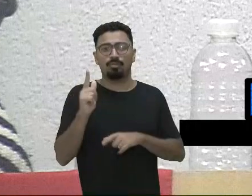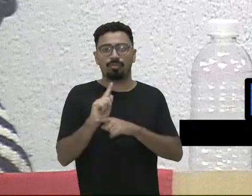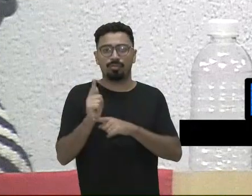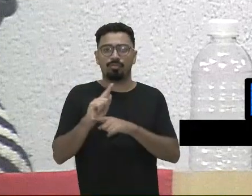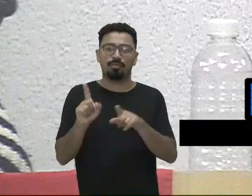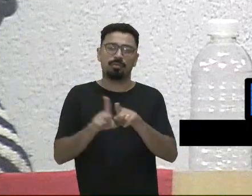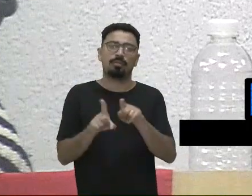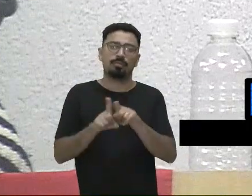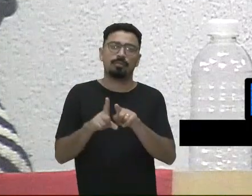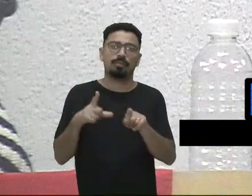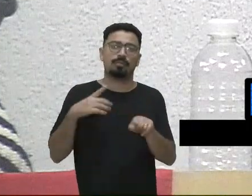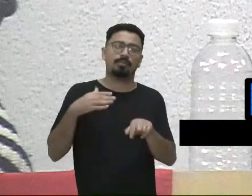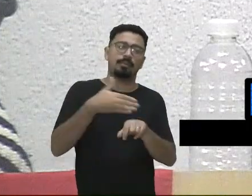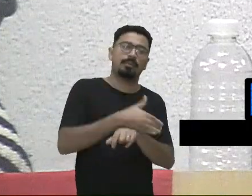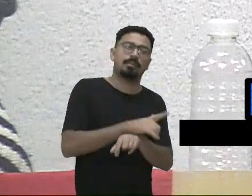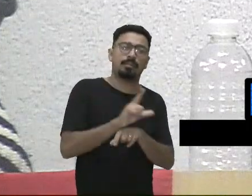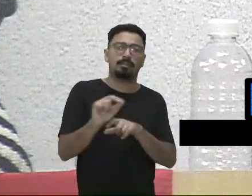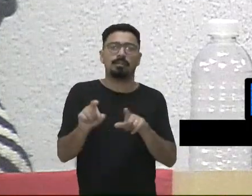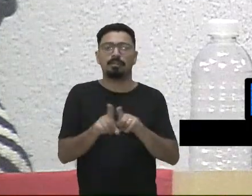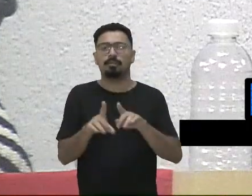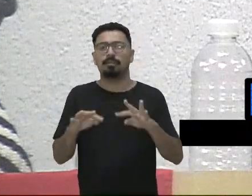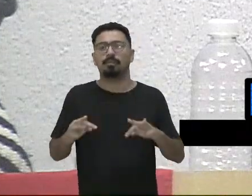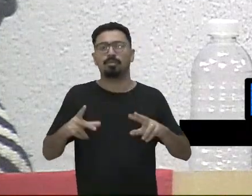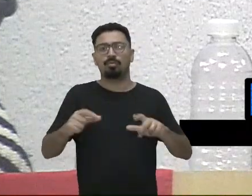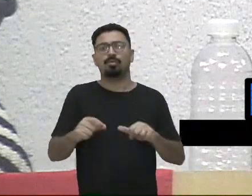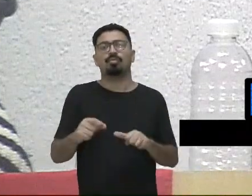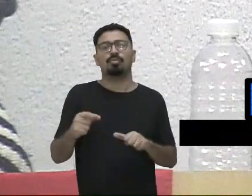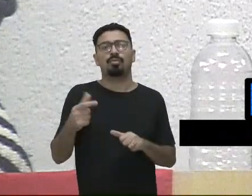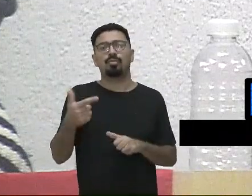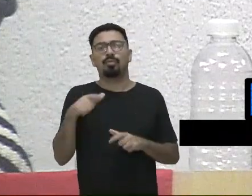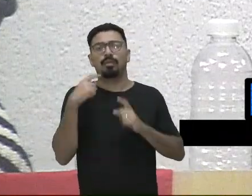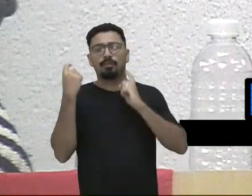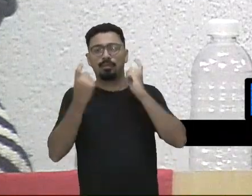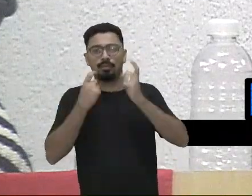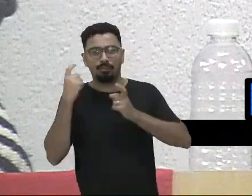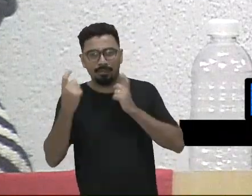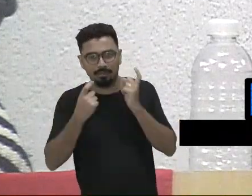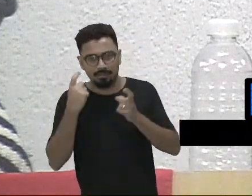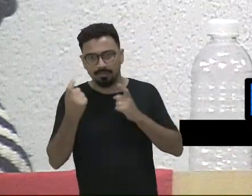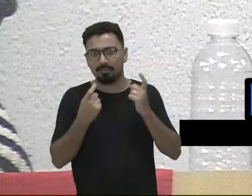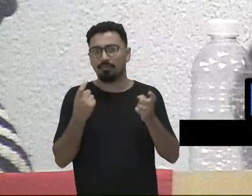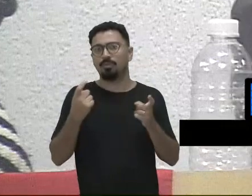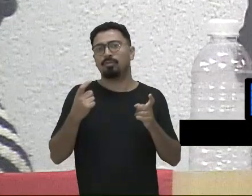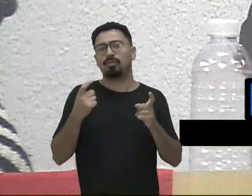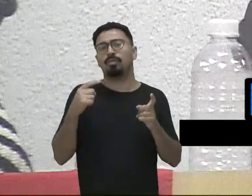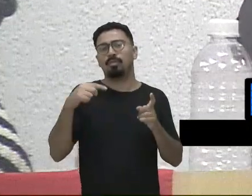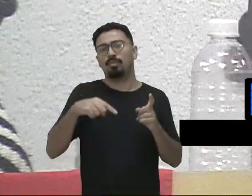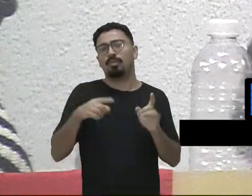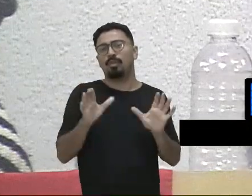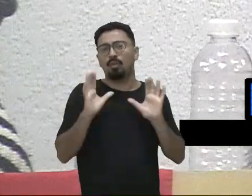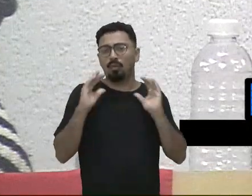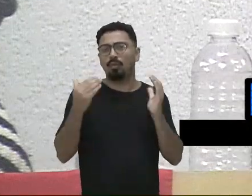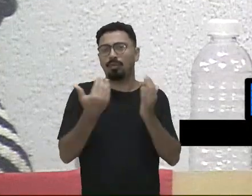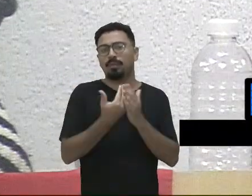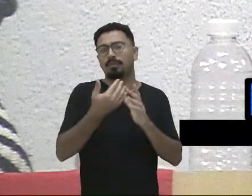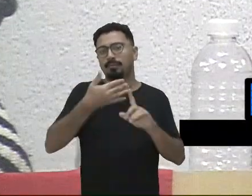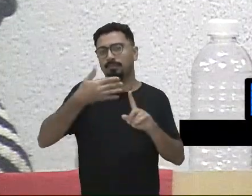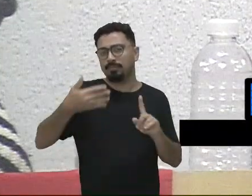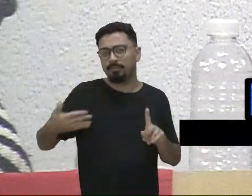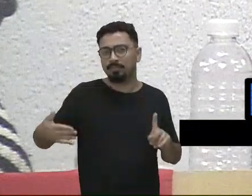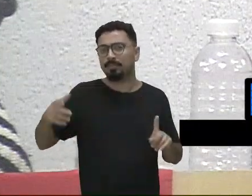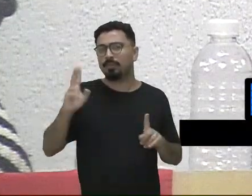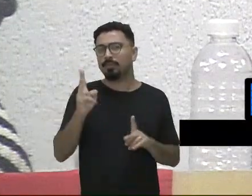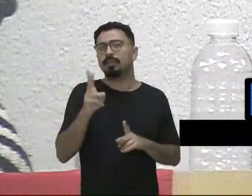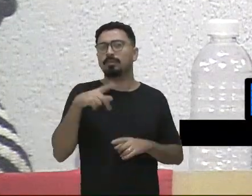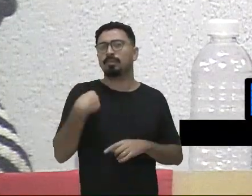né? Que entra gestor e sai gestor, e todos eles não estão preocupados com a comunidade LGBTQIAP+. Que é a questão de sempre